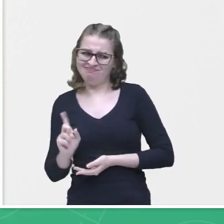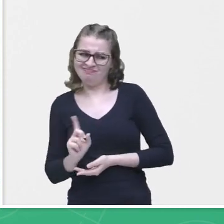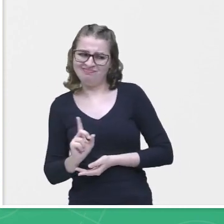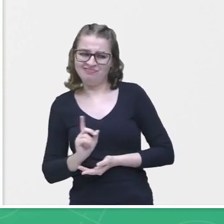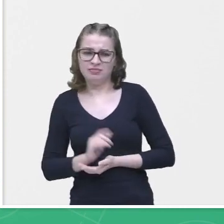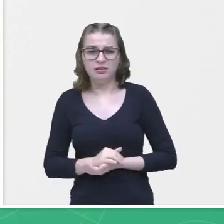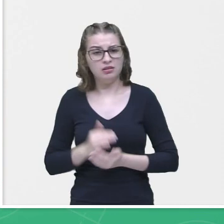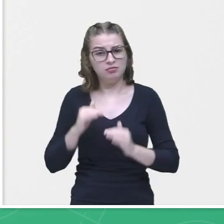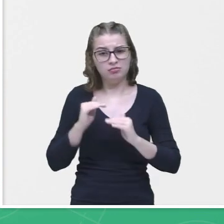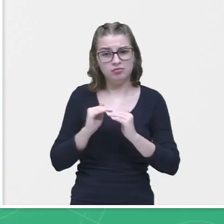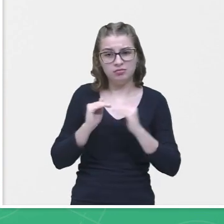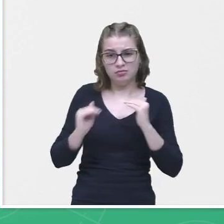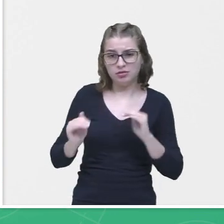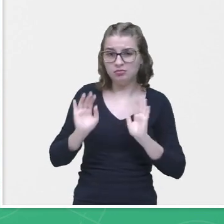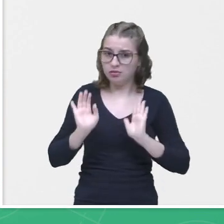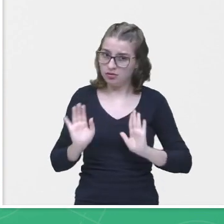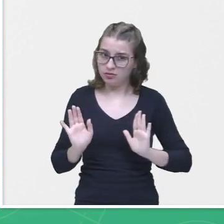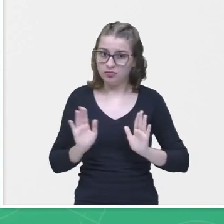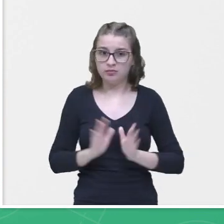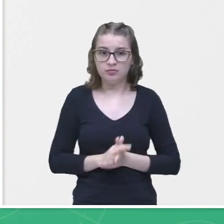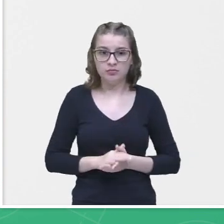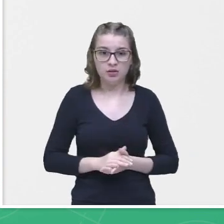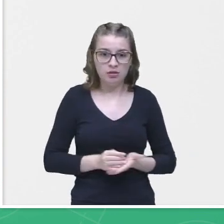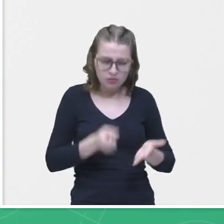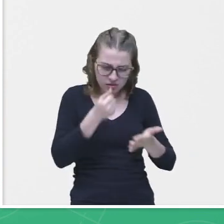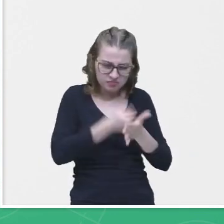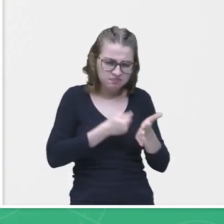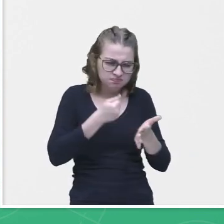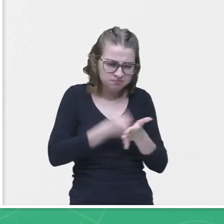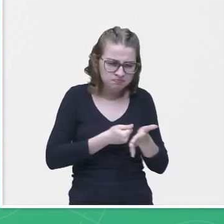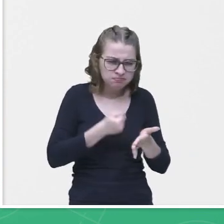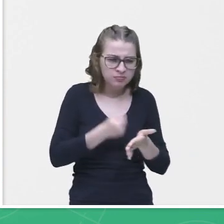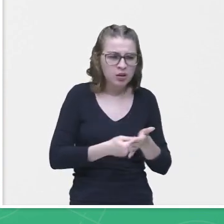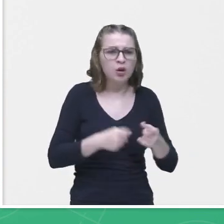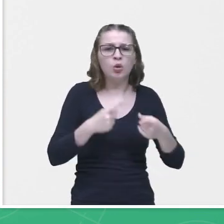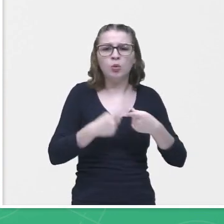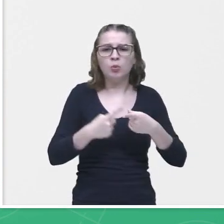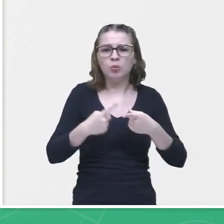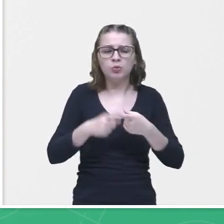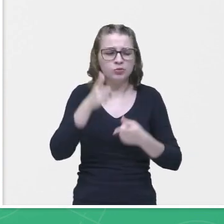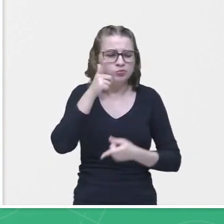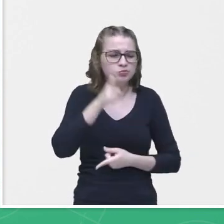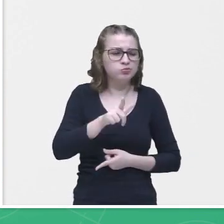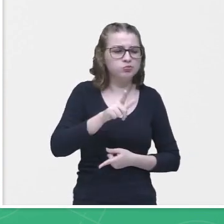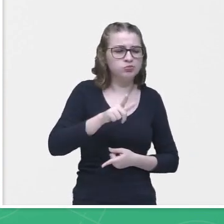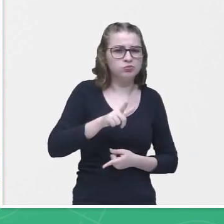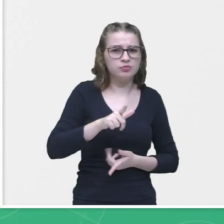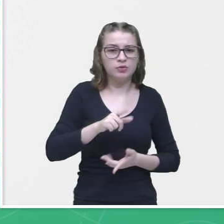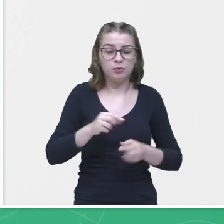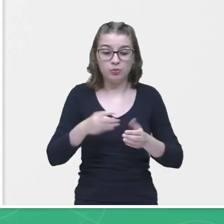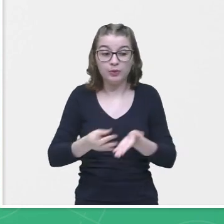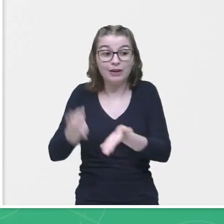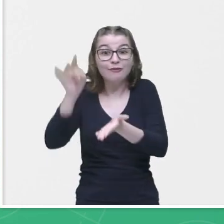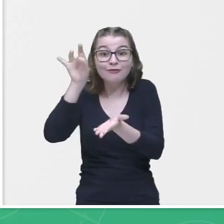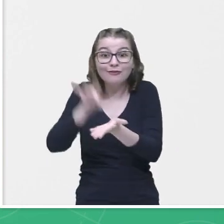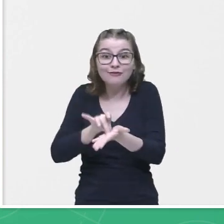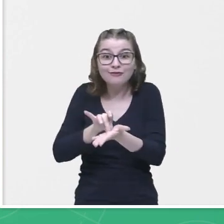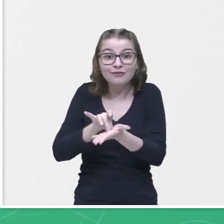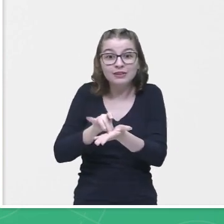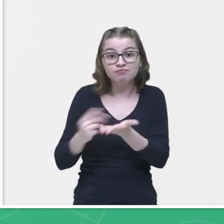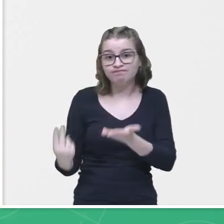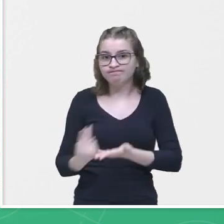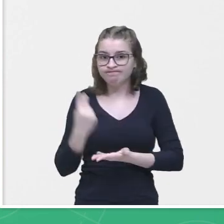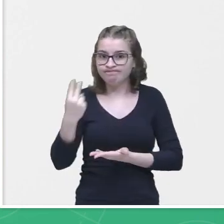aí está, o enunciado foi uma conquista dura, emite uma valoração em relação a um fato. A